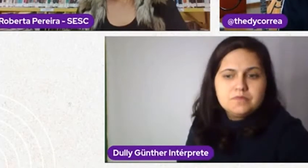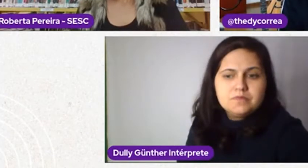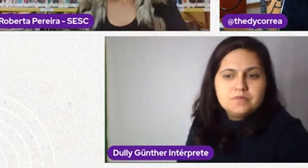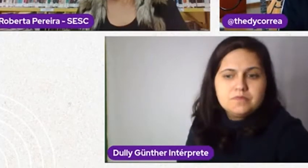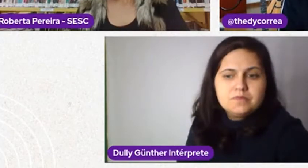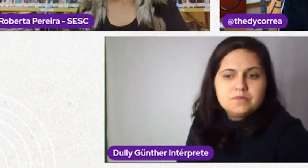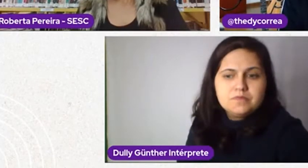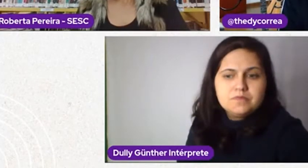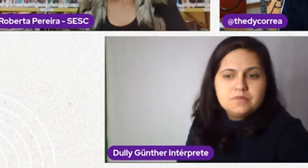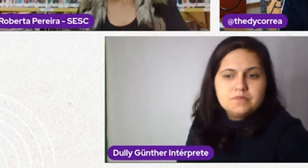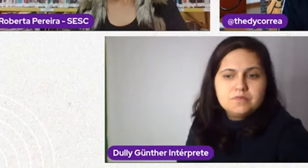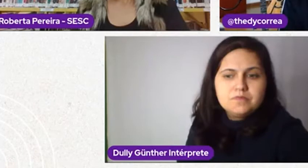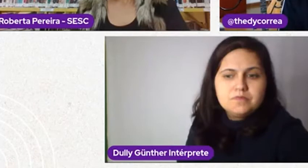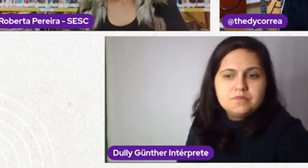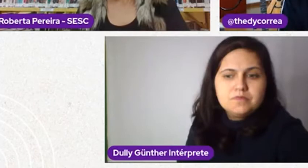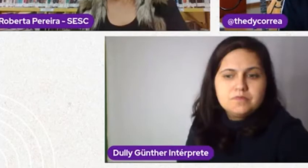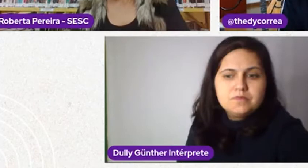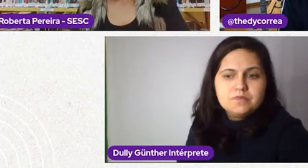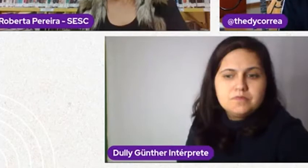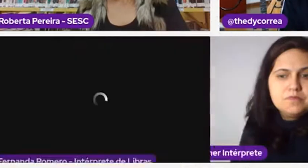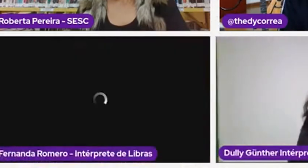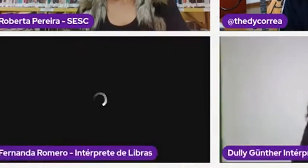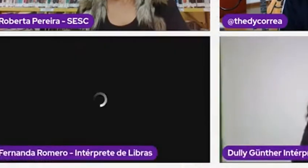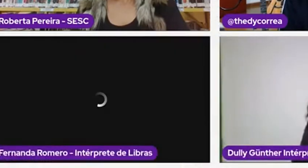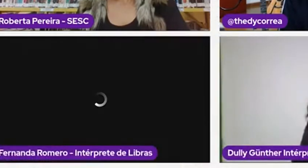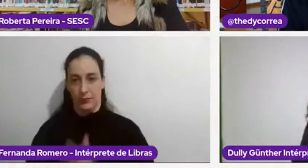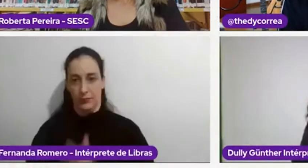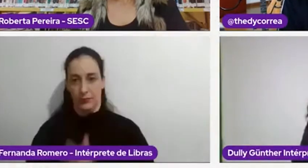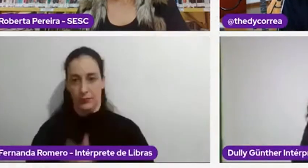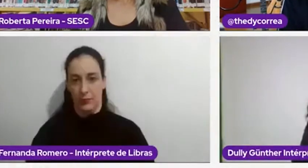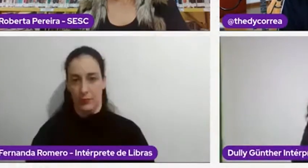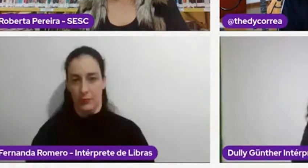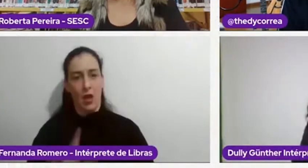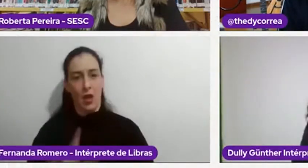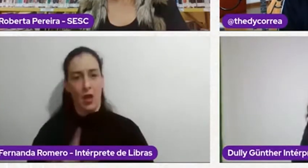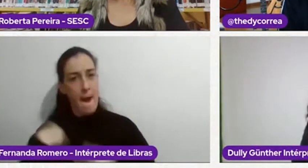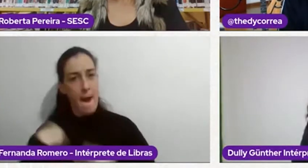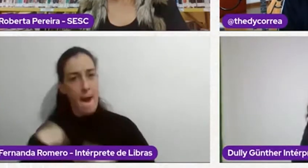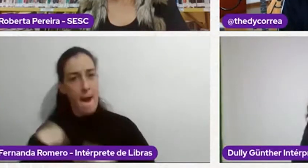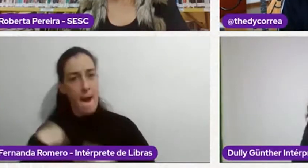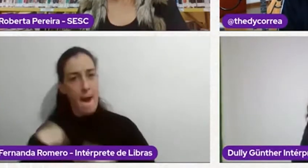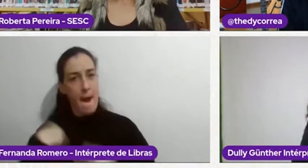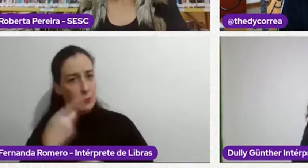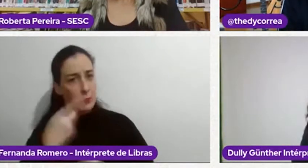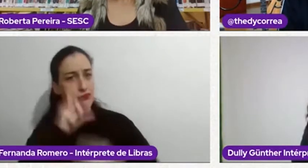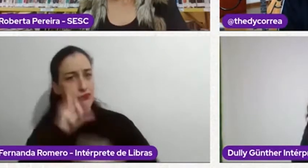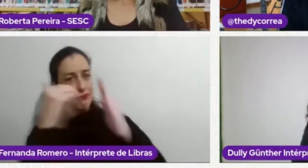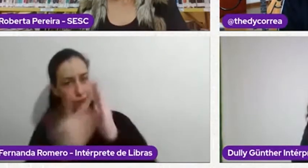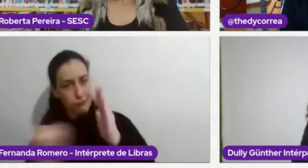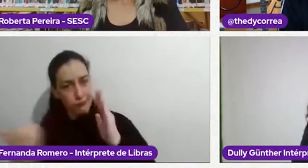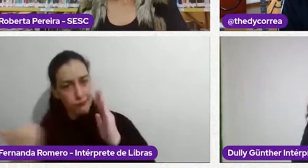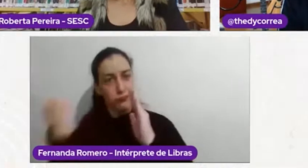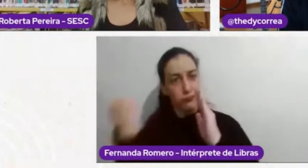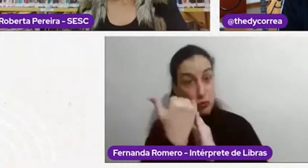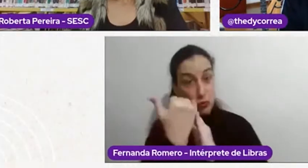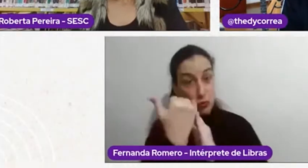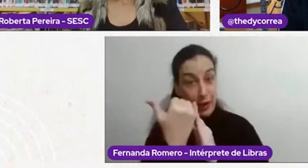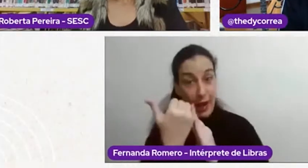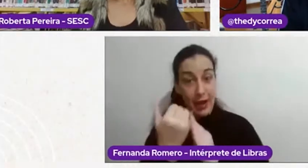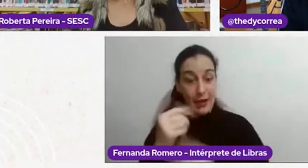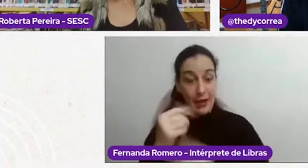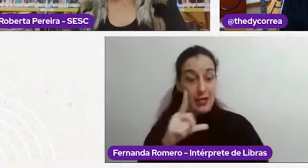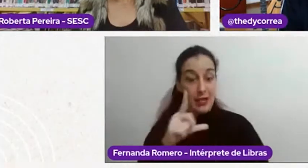contaminar as pessoas também com isso. Olhar e pensar, não, mas a gente vai conseguir superar isso e, em algum